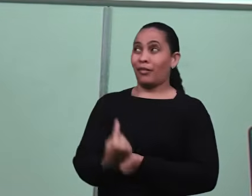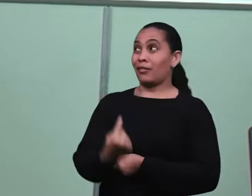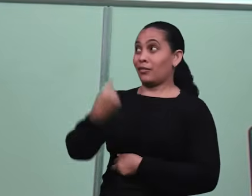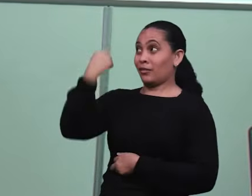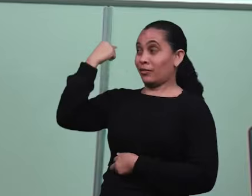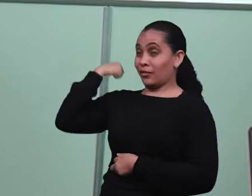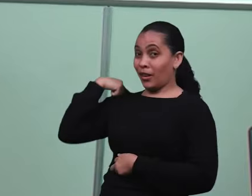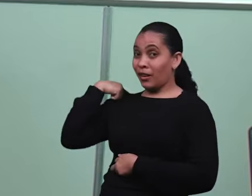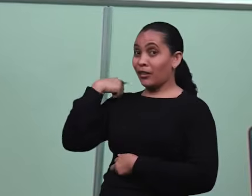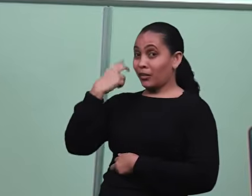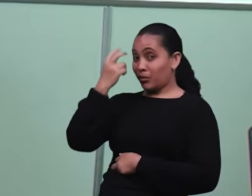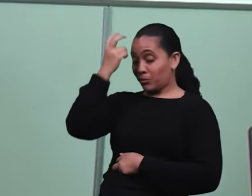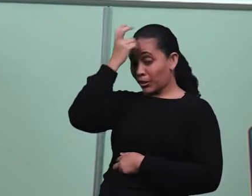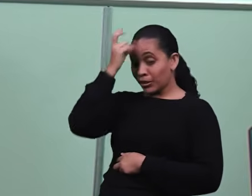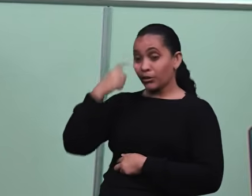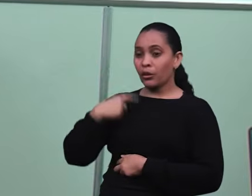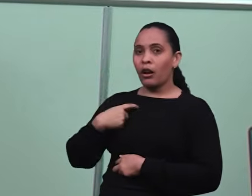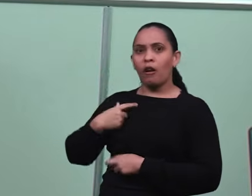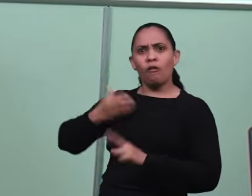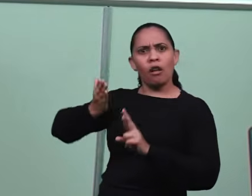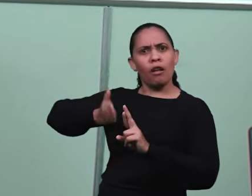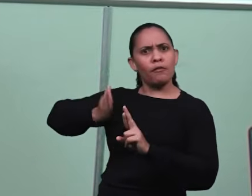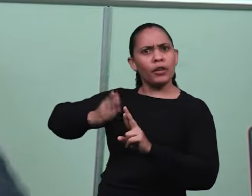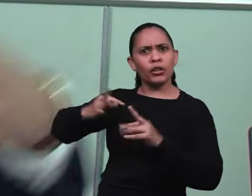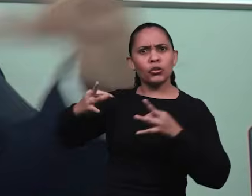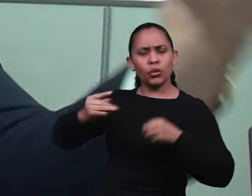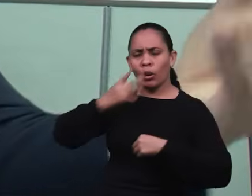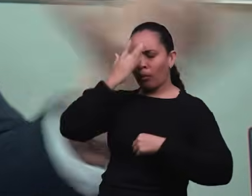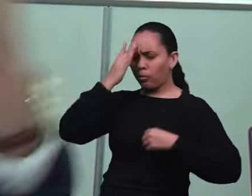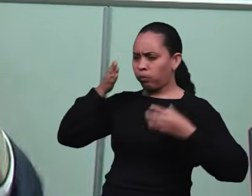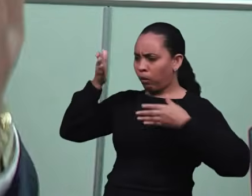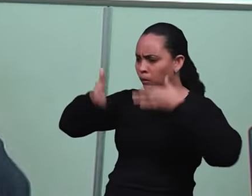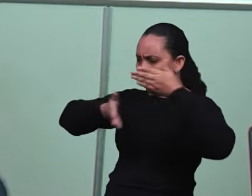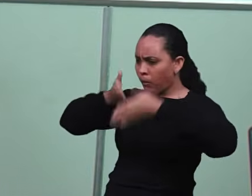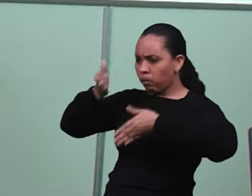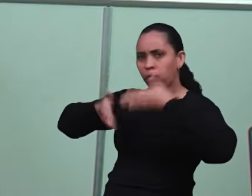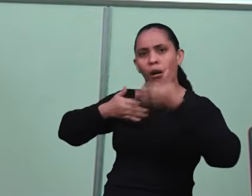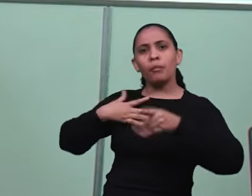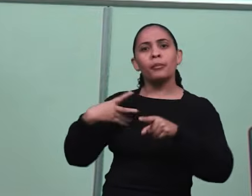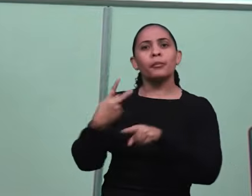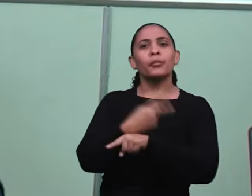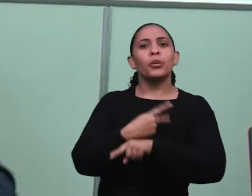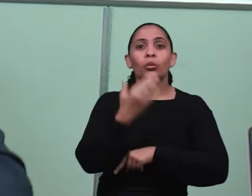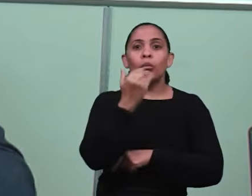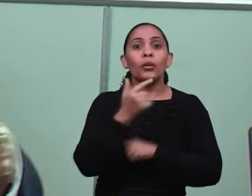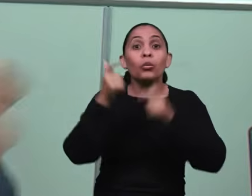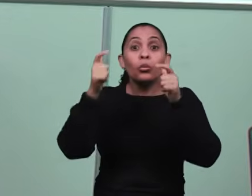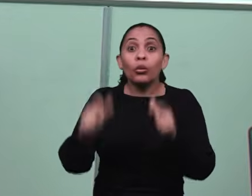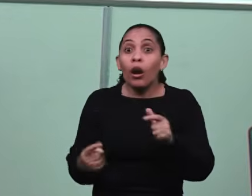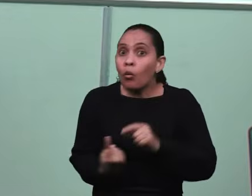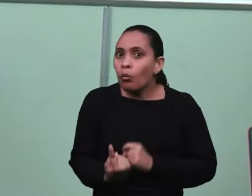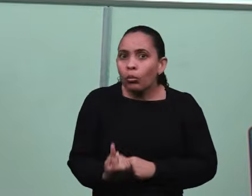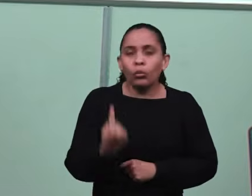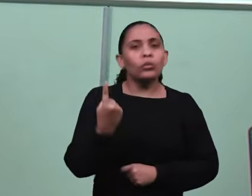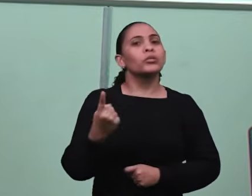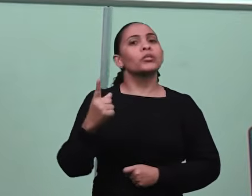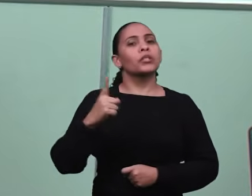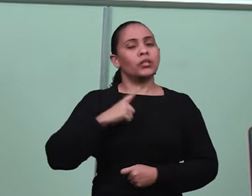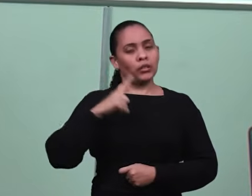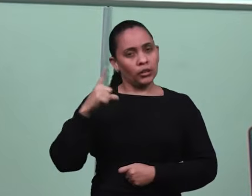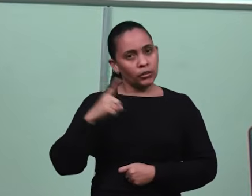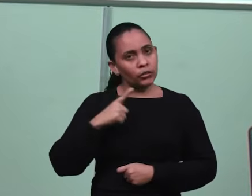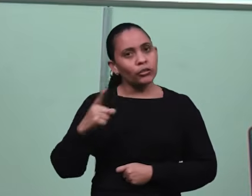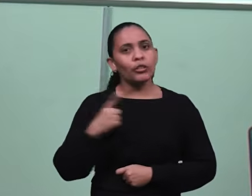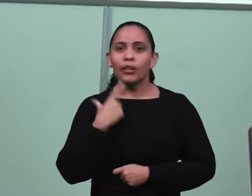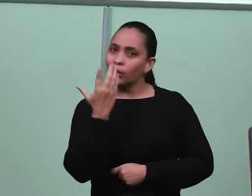Egito virou, na época, a referência. As pessoas vinham de todo mundo buscar comida no Egito, que foi o único lugar no mundo que tinha